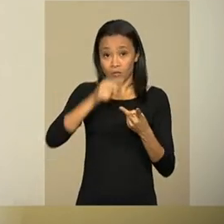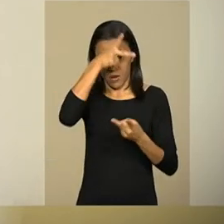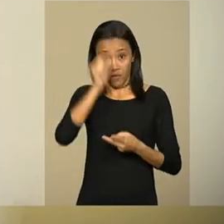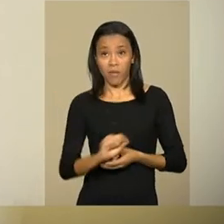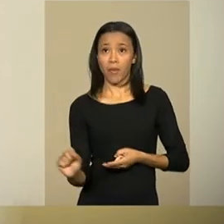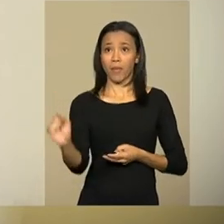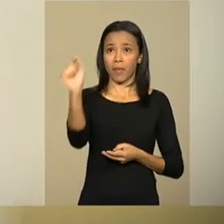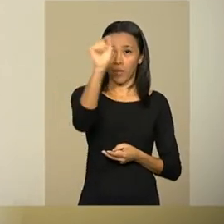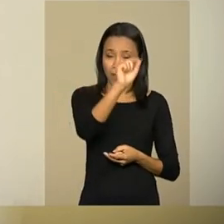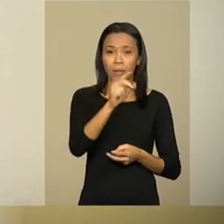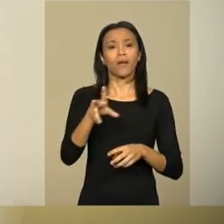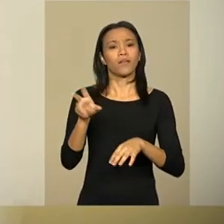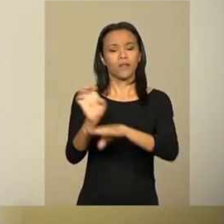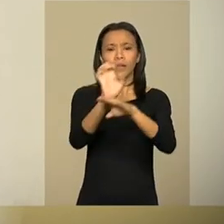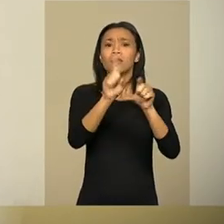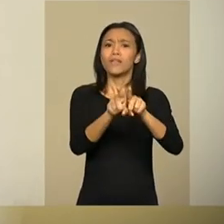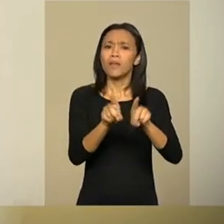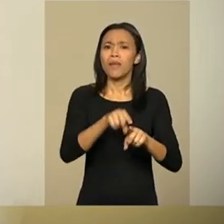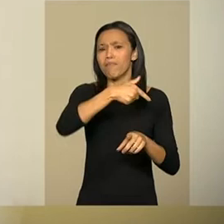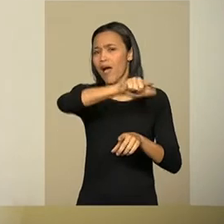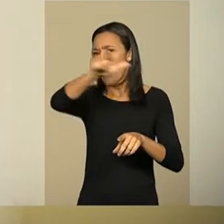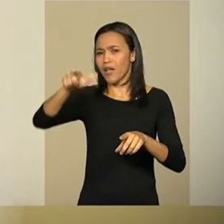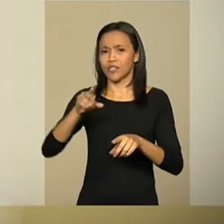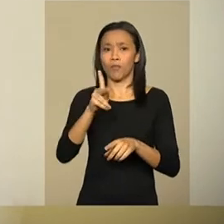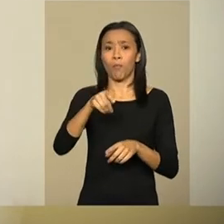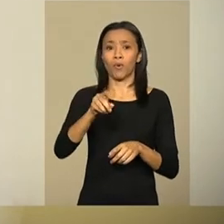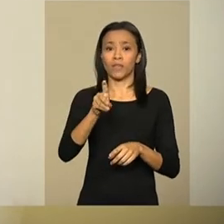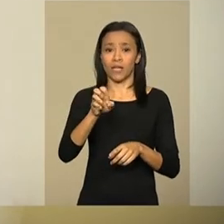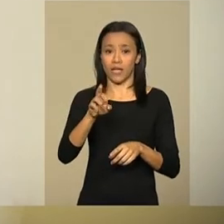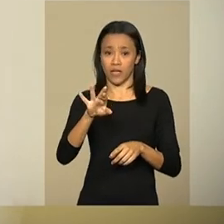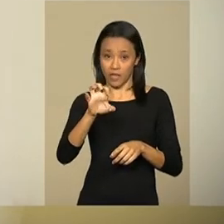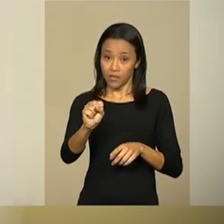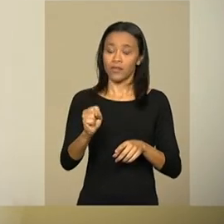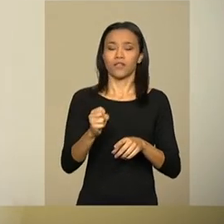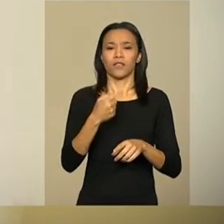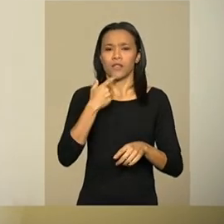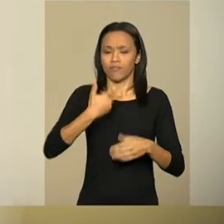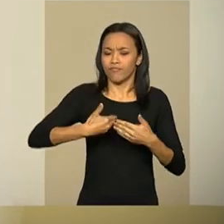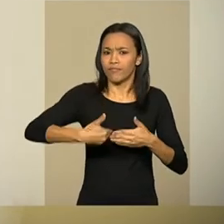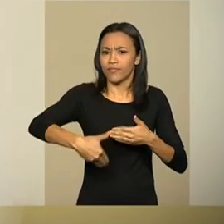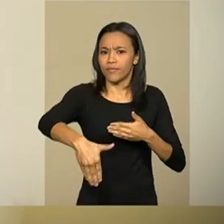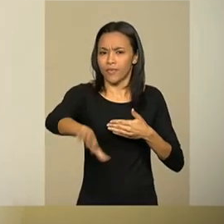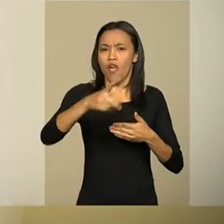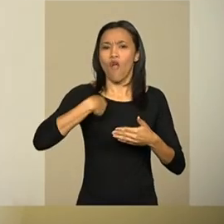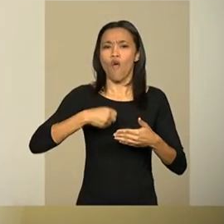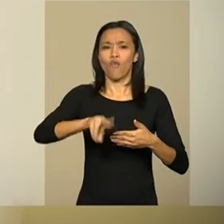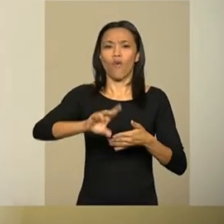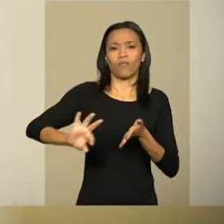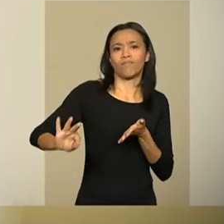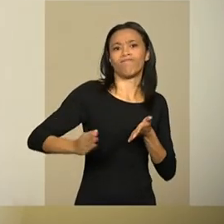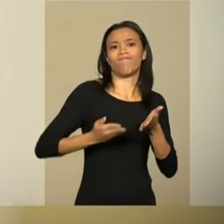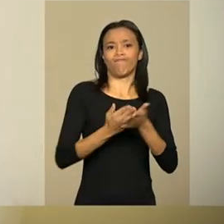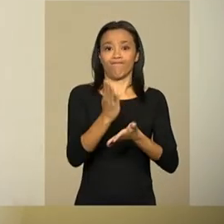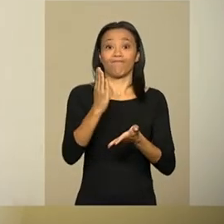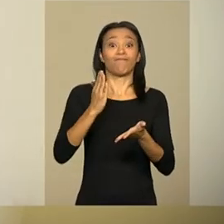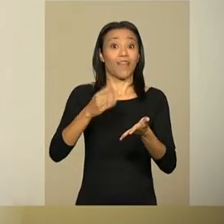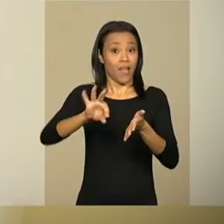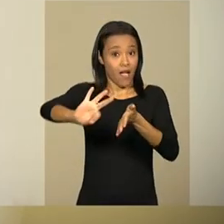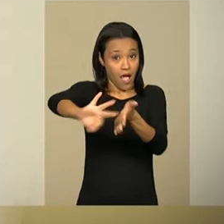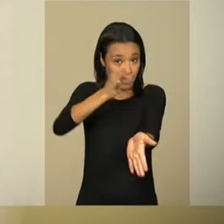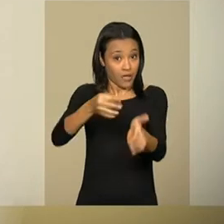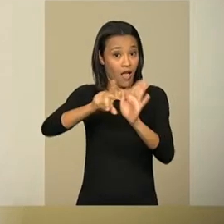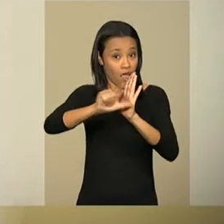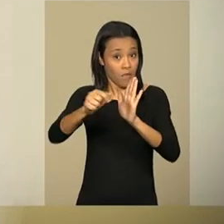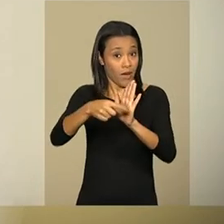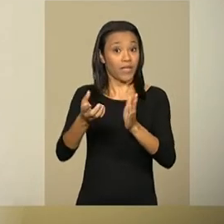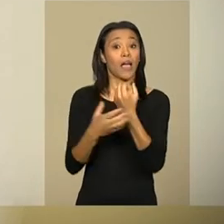capitais e também junto aos demais poderes nos próximos dias Luciano vou sancionar essa lei para garantir que os recursos